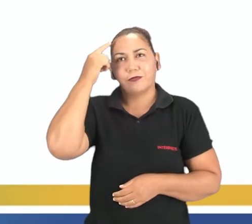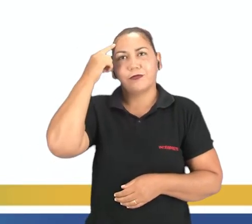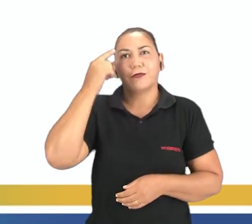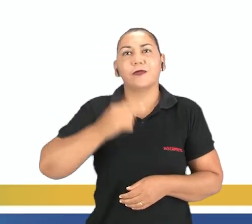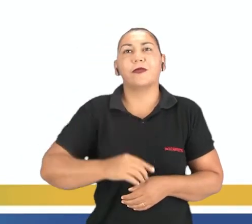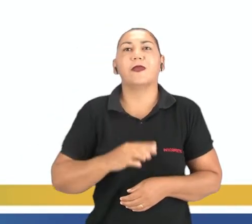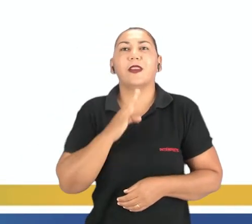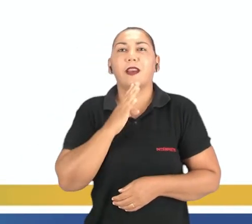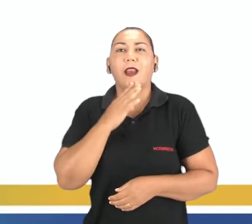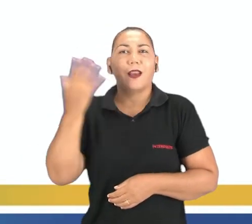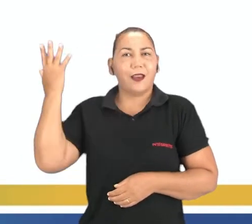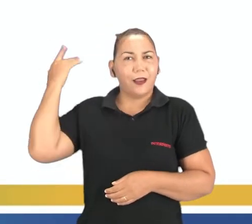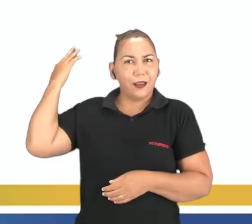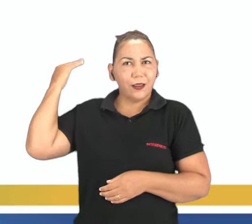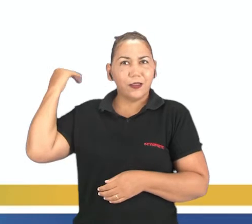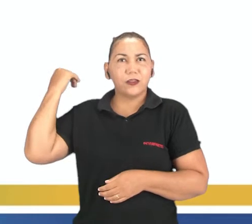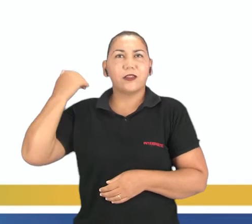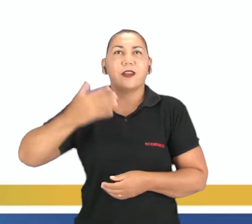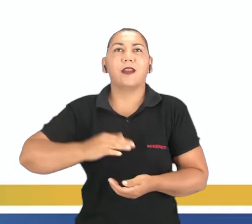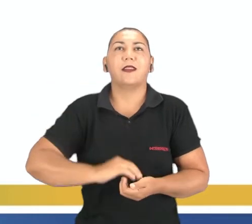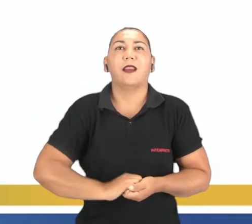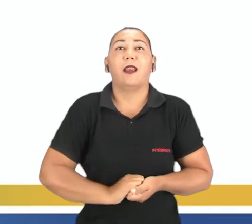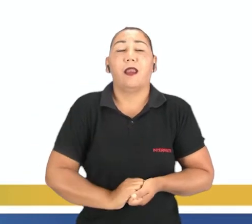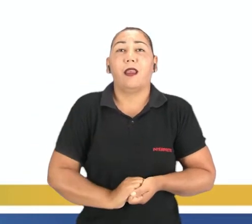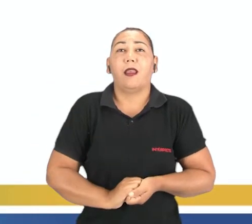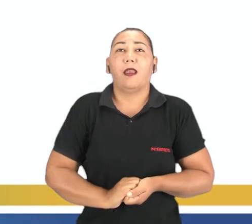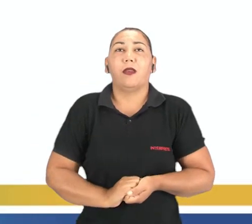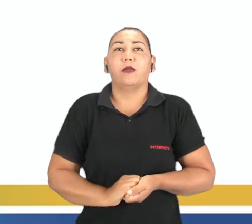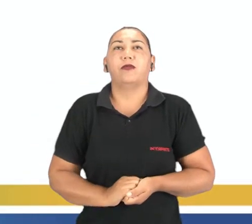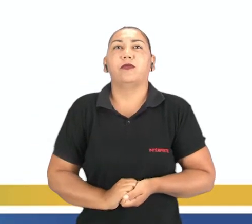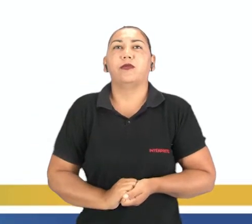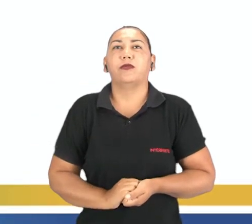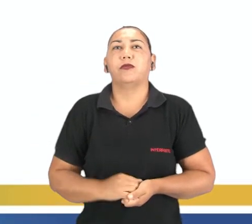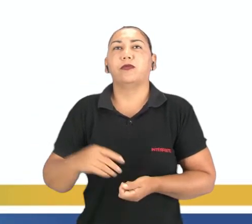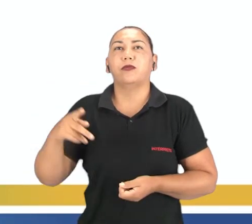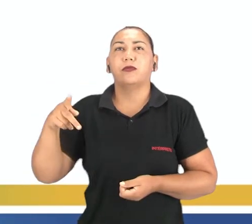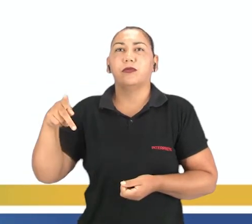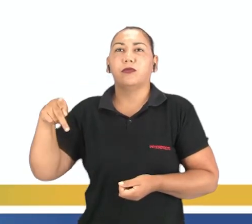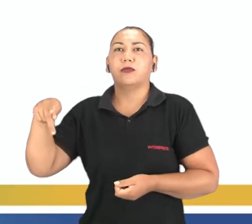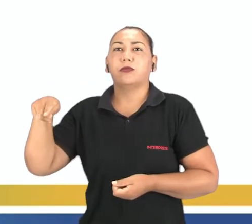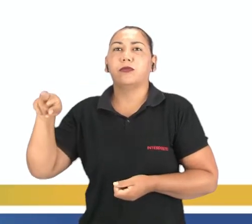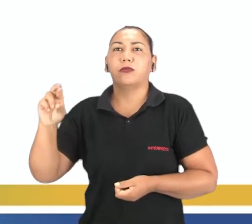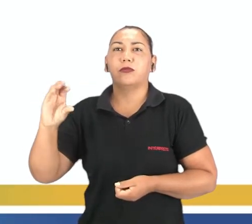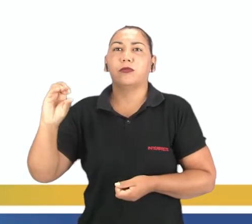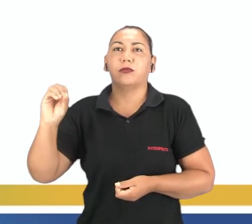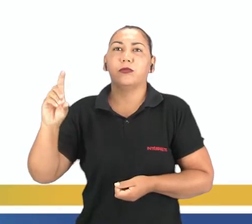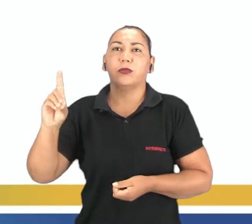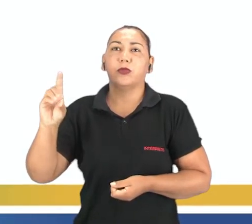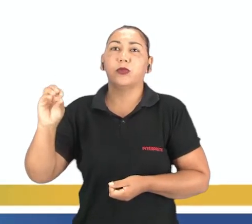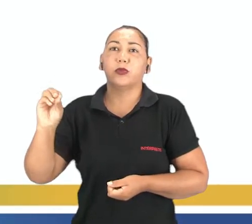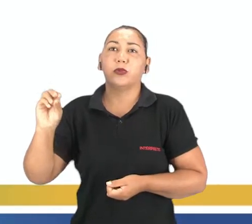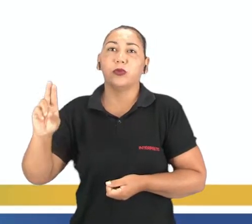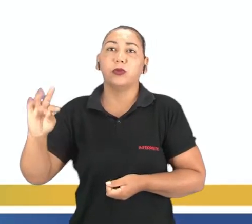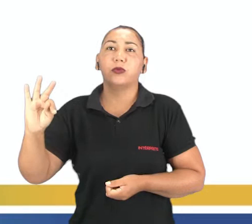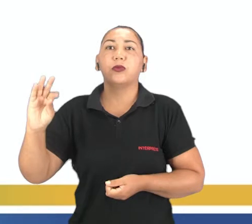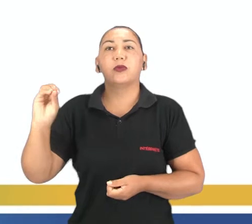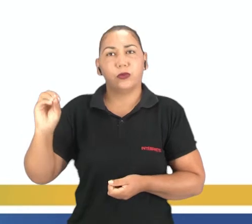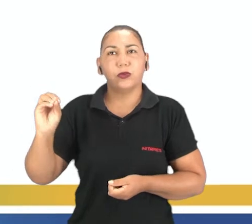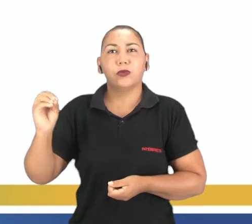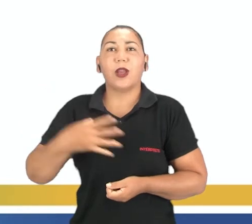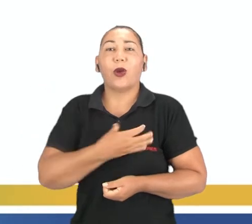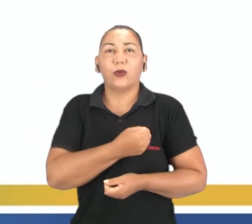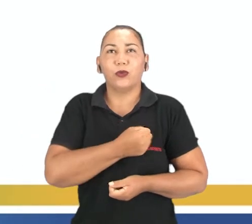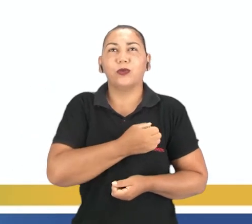disso, como o produto dos extremos é igual ao produto dos meios. Ou, como muitas pessoas costumam